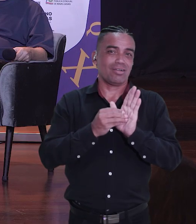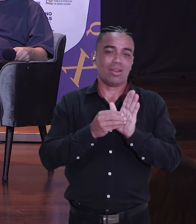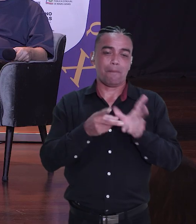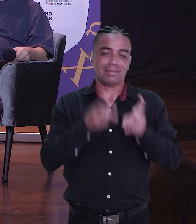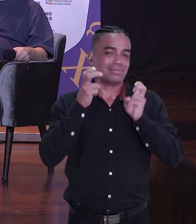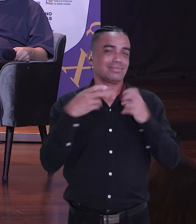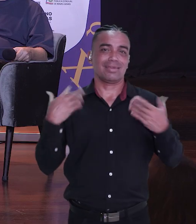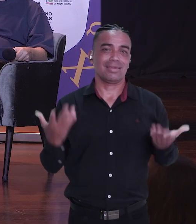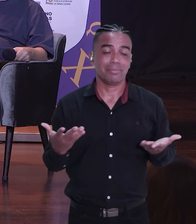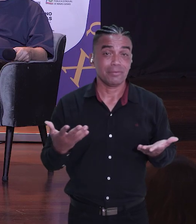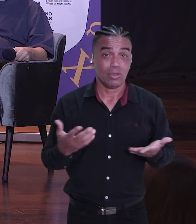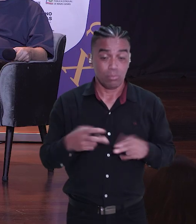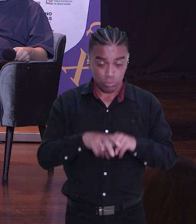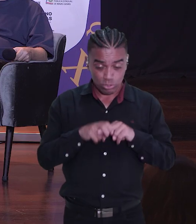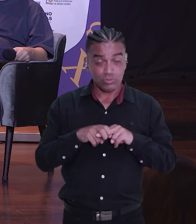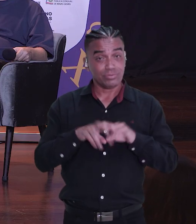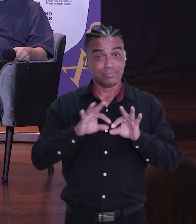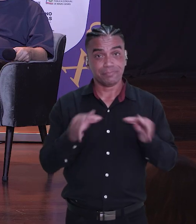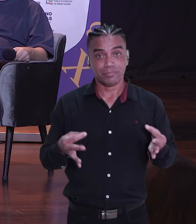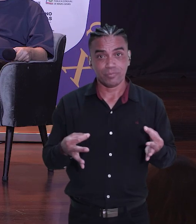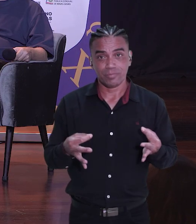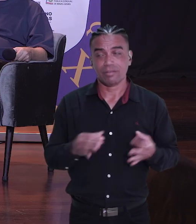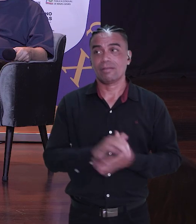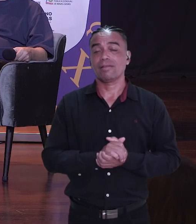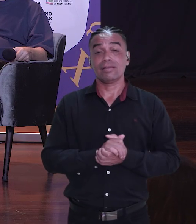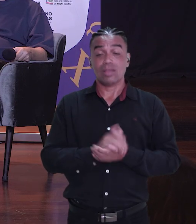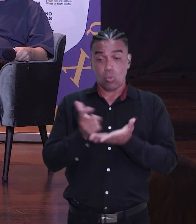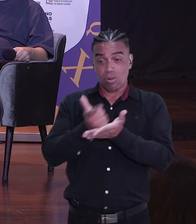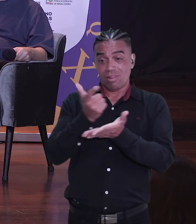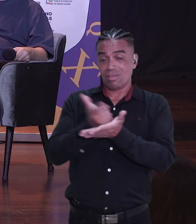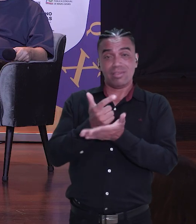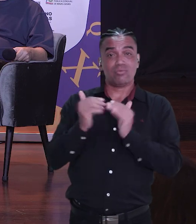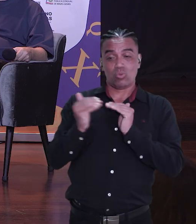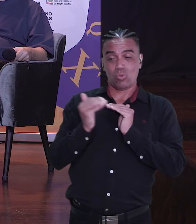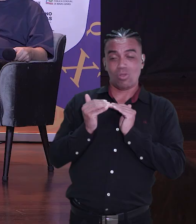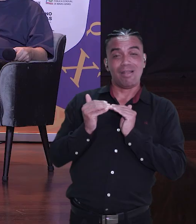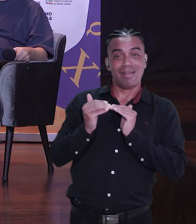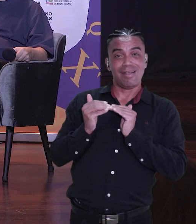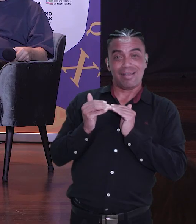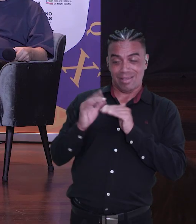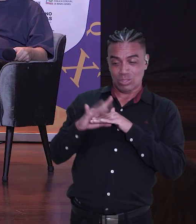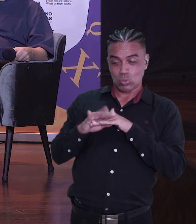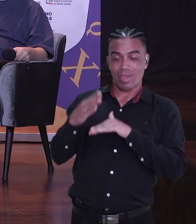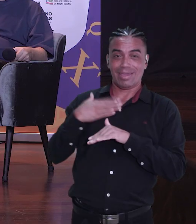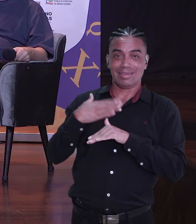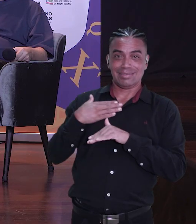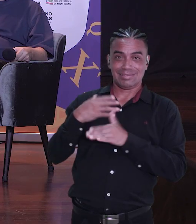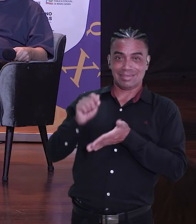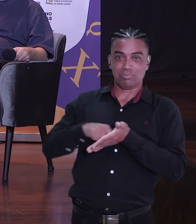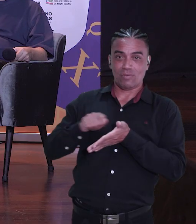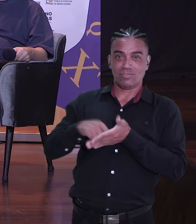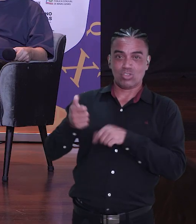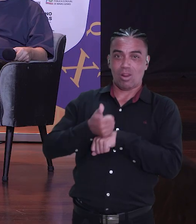Não vai perceber, entendeu? Eu sei que não vai perceber. E por um motivo muito simples. O livro não tem nada a ver com o problema do autor, entendeu?